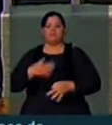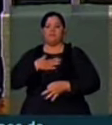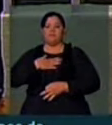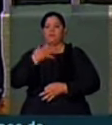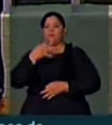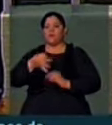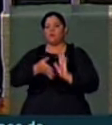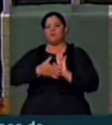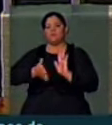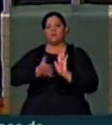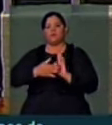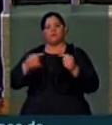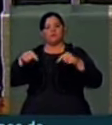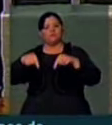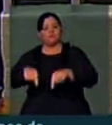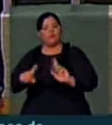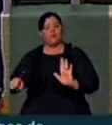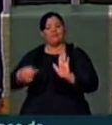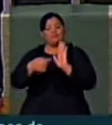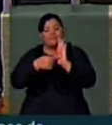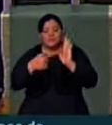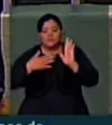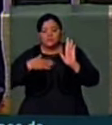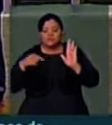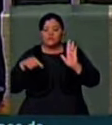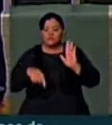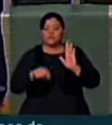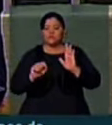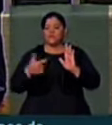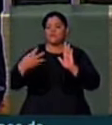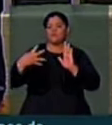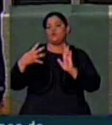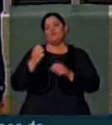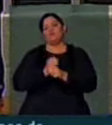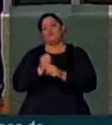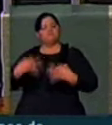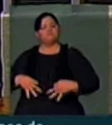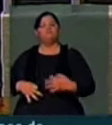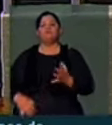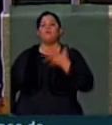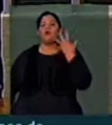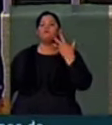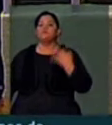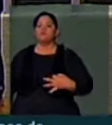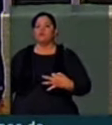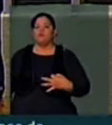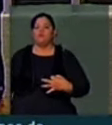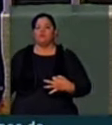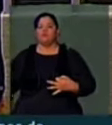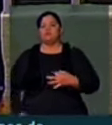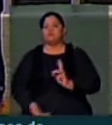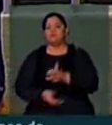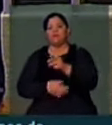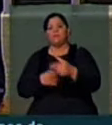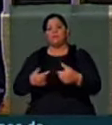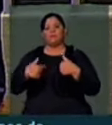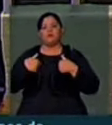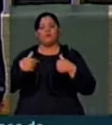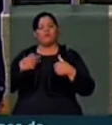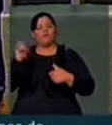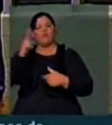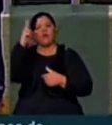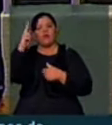meu propósito, a minha luta de 24 anos aqui dentro, com muito orgulho e calcado sempre nos meus